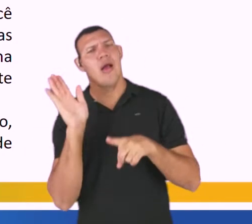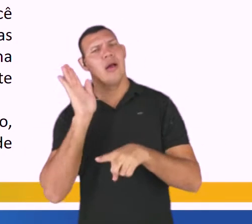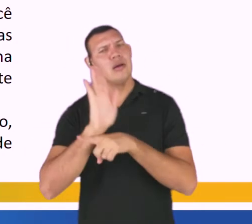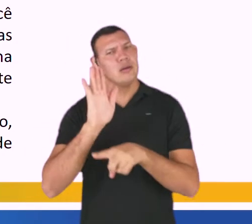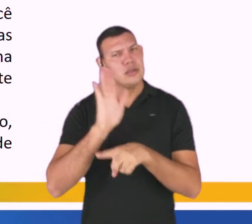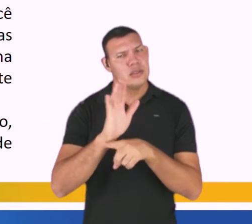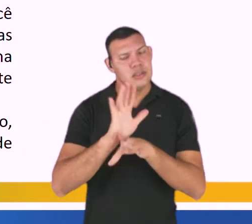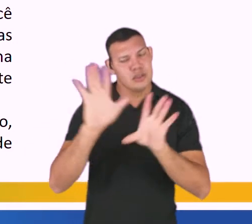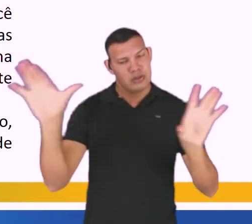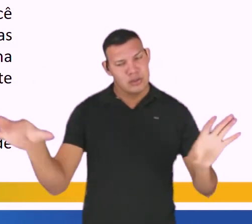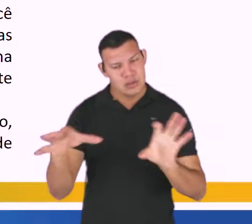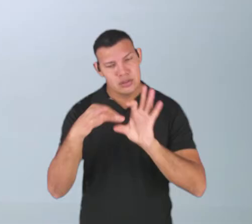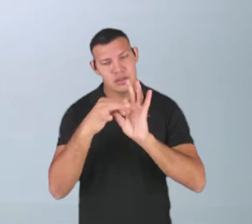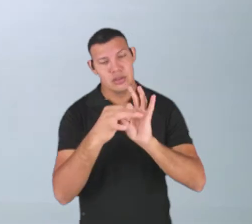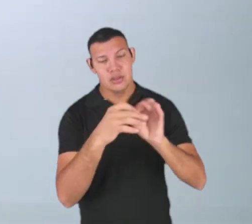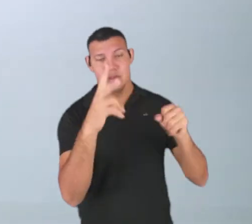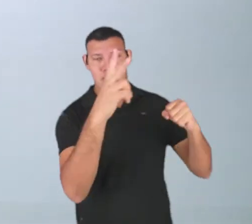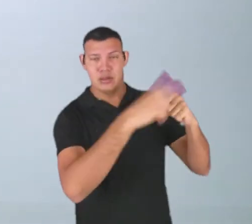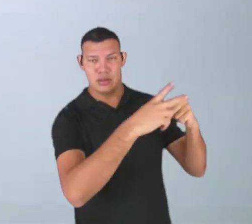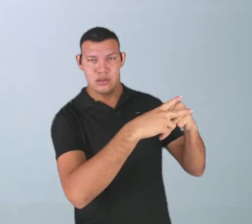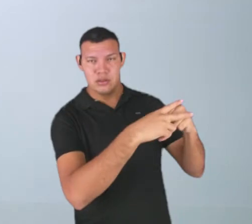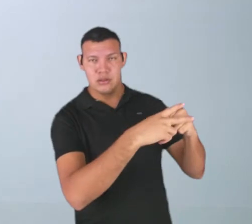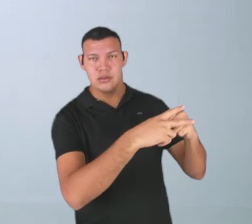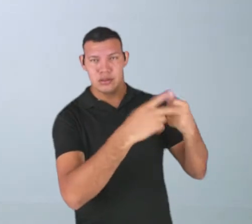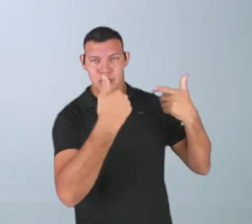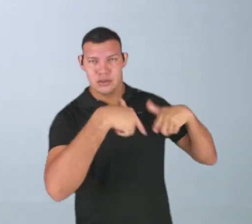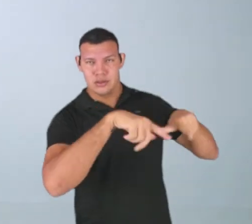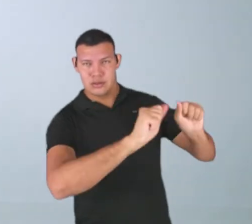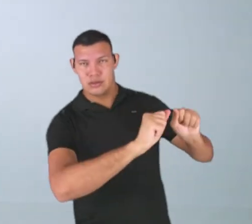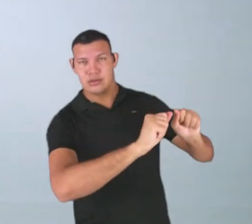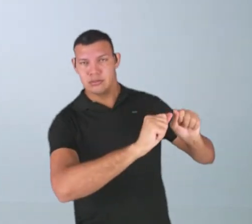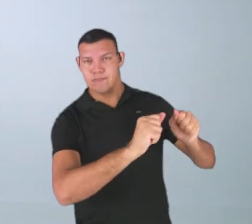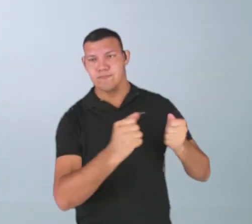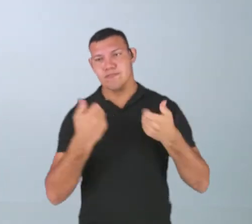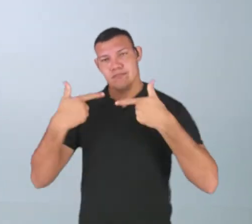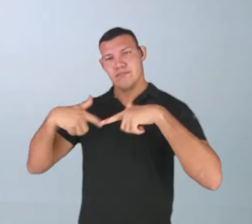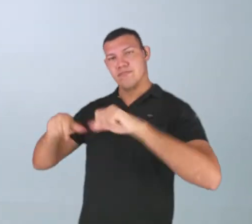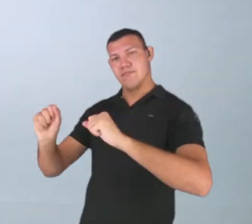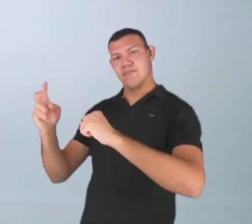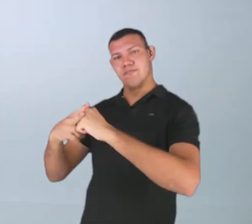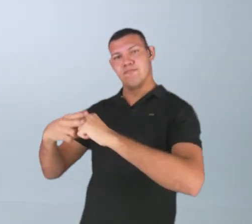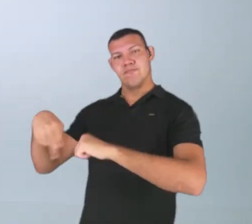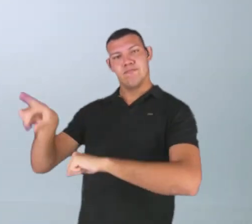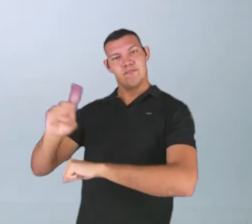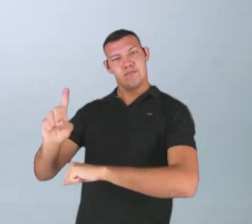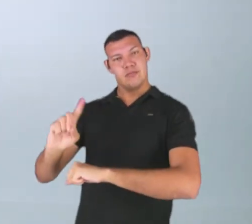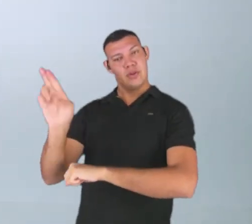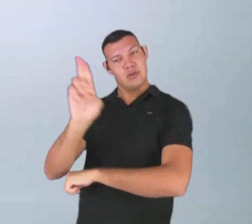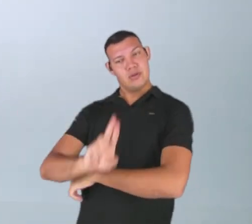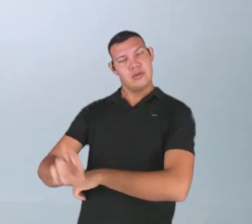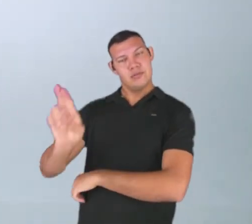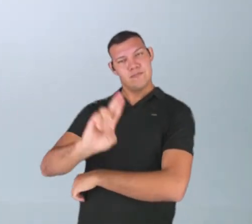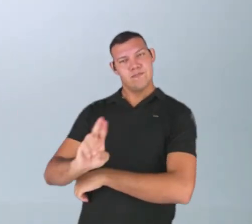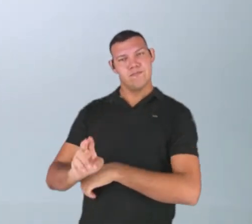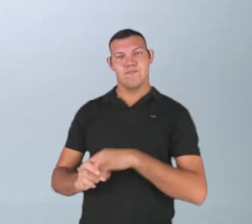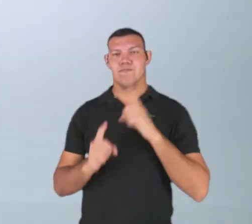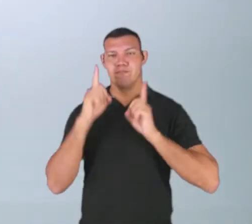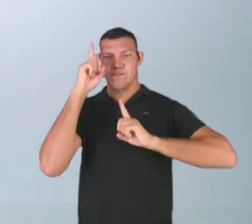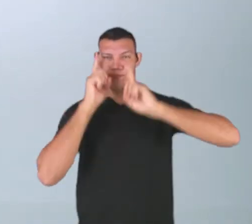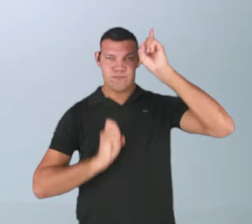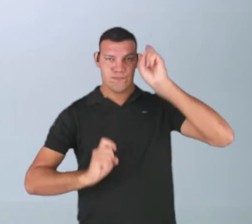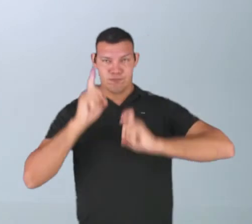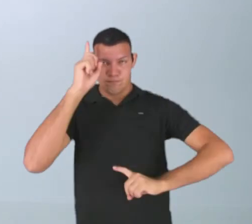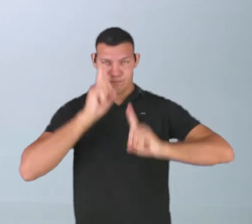a unir o verbal e o não verbal, só que de maneira agora utilizando-se de gestos